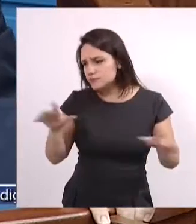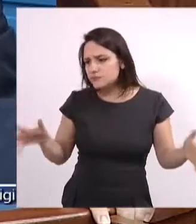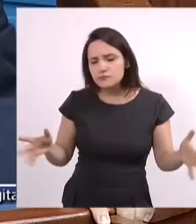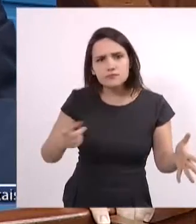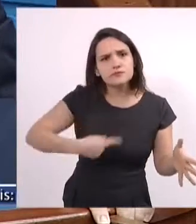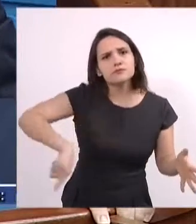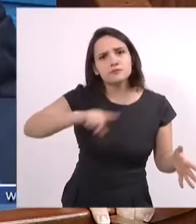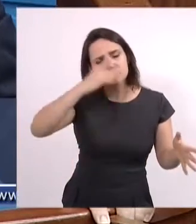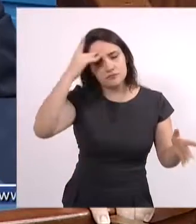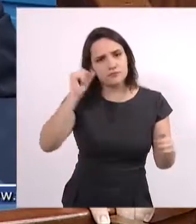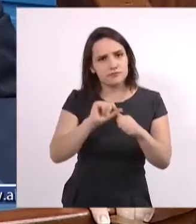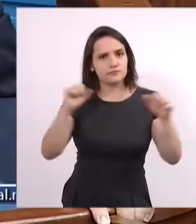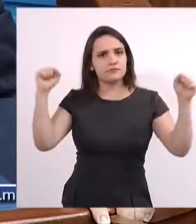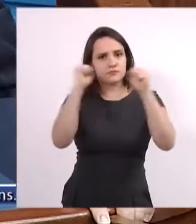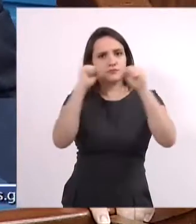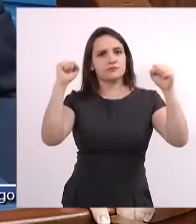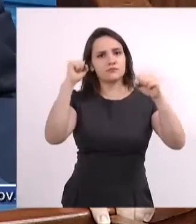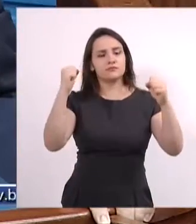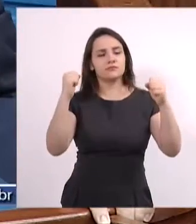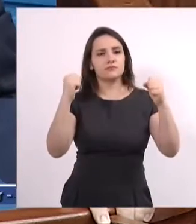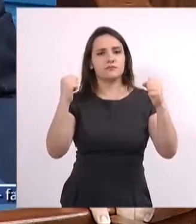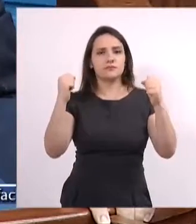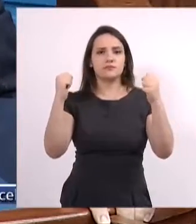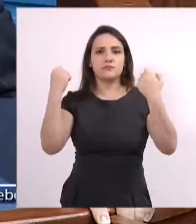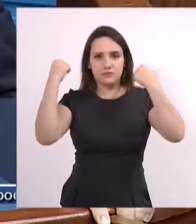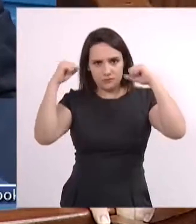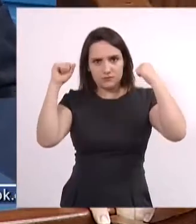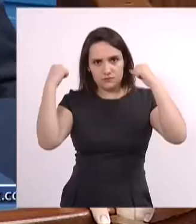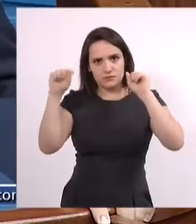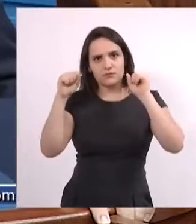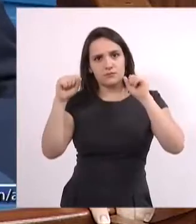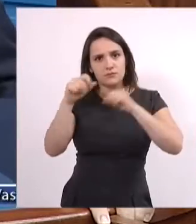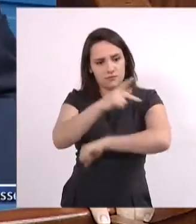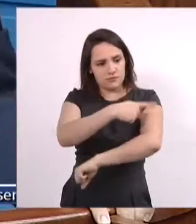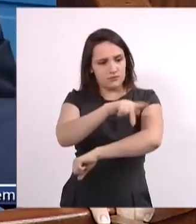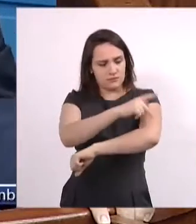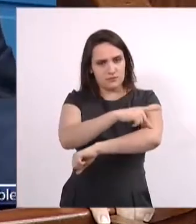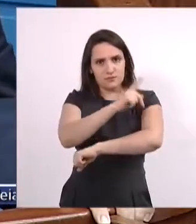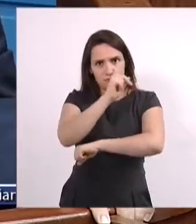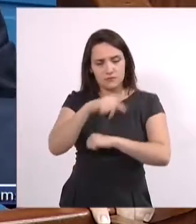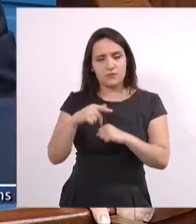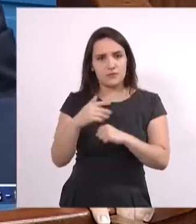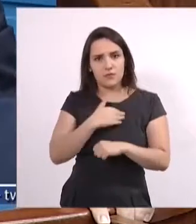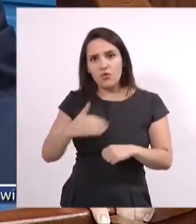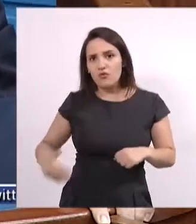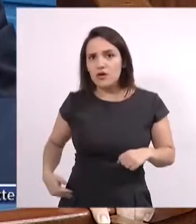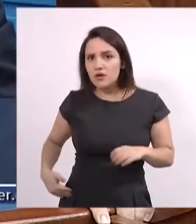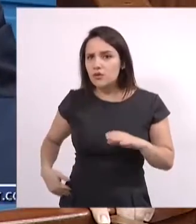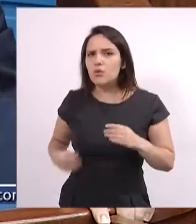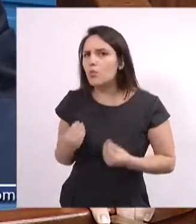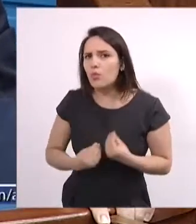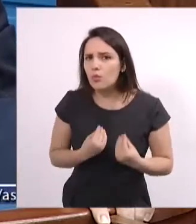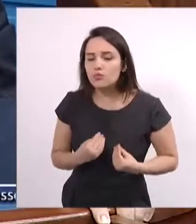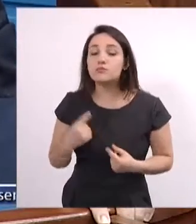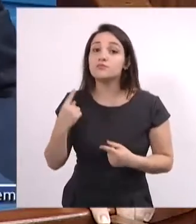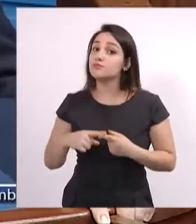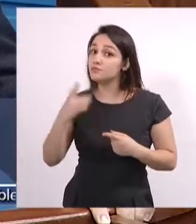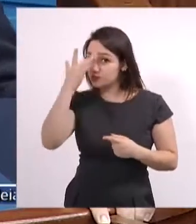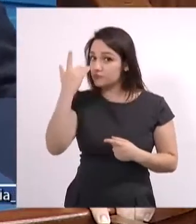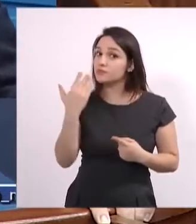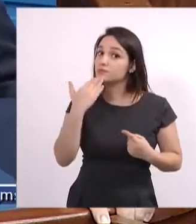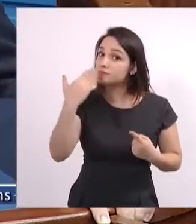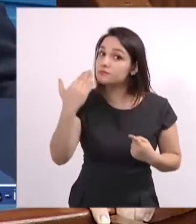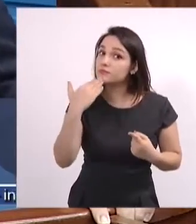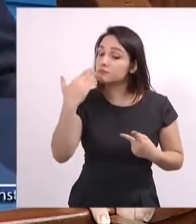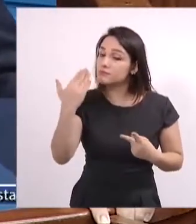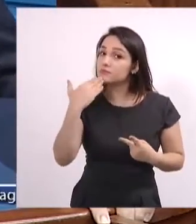de saúde? Esse é um pedido da população, que nos conselhos municipais identificaram